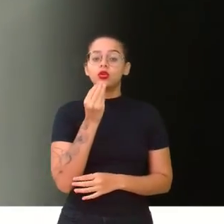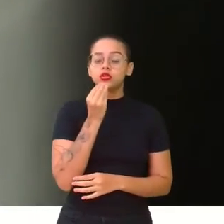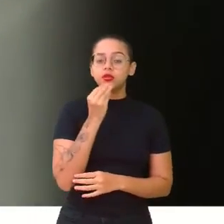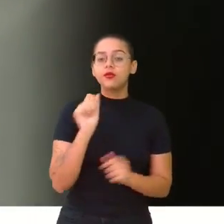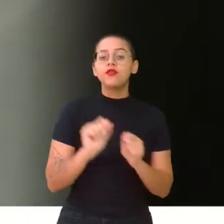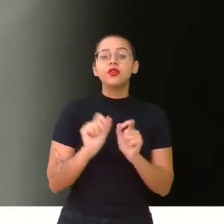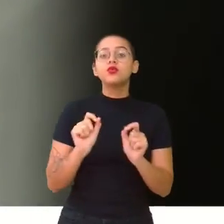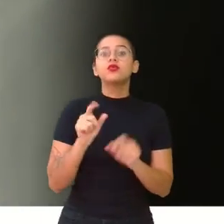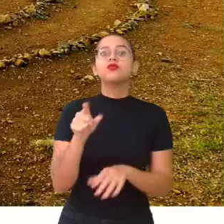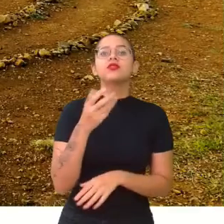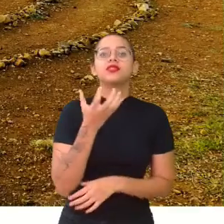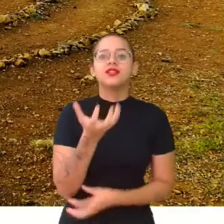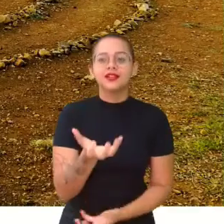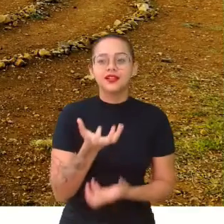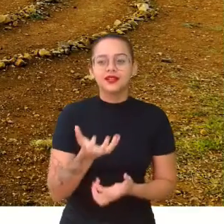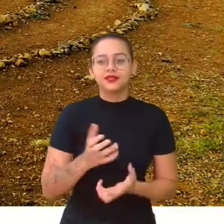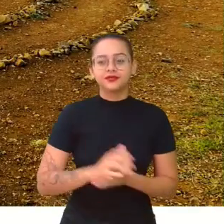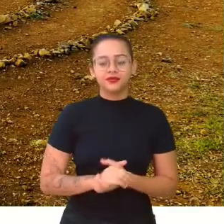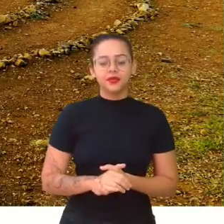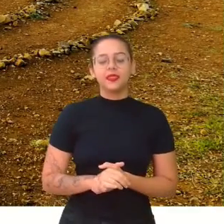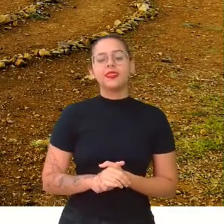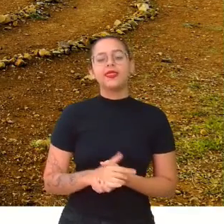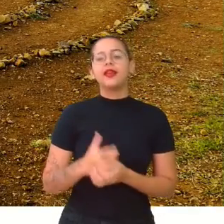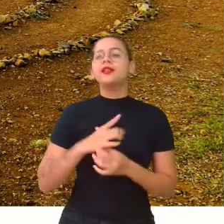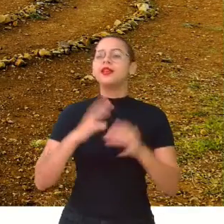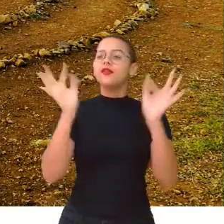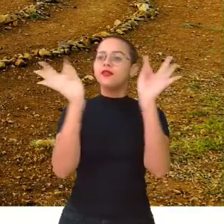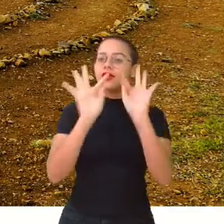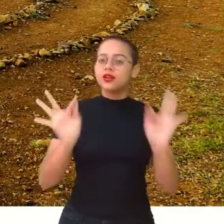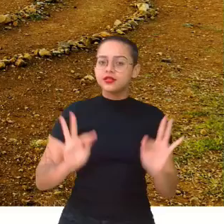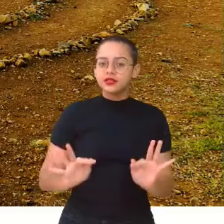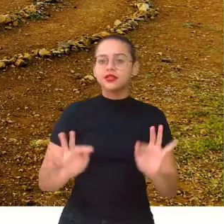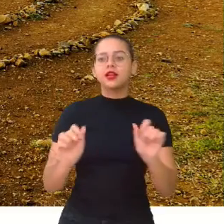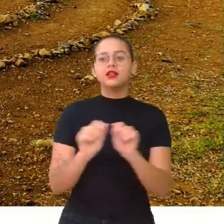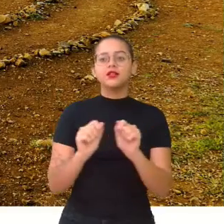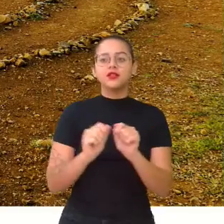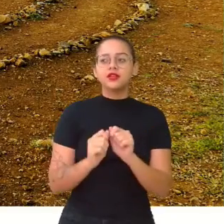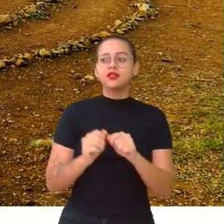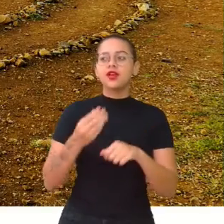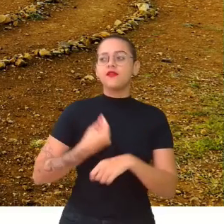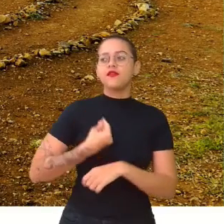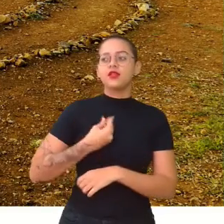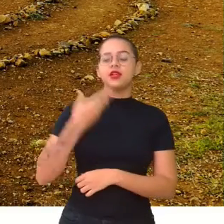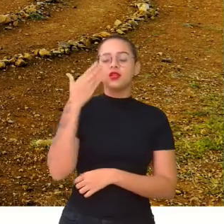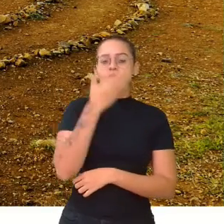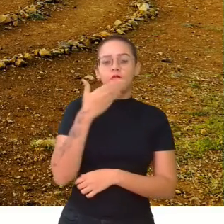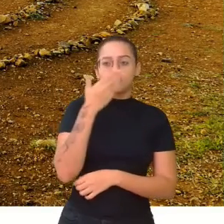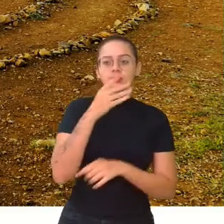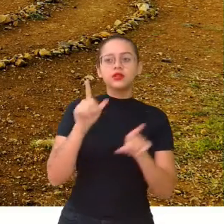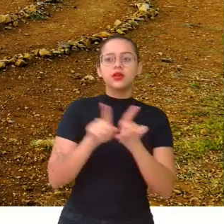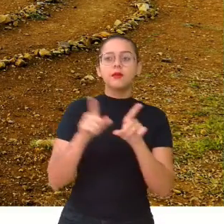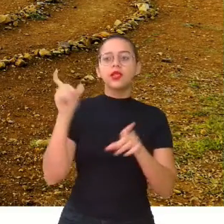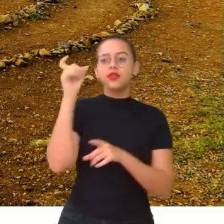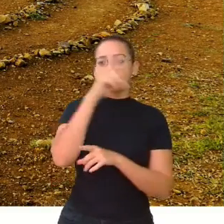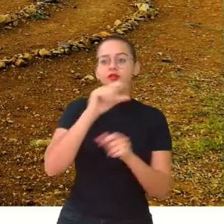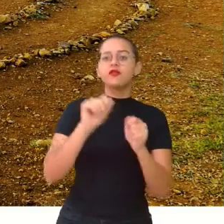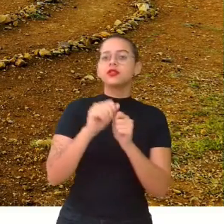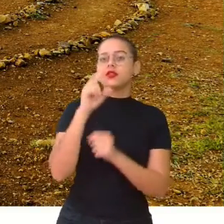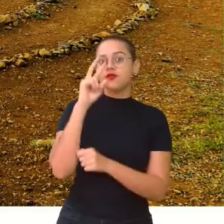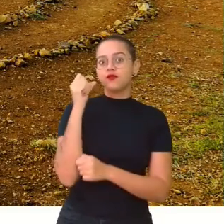quer. Tenha felicidade bastante para fazê-la doce, dificuldades para fazê-la